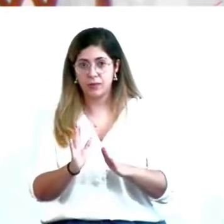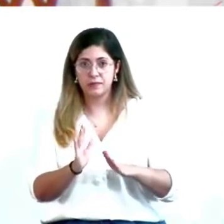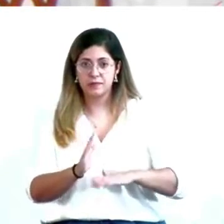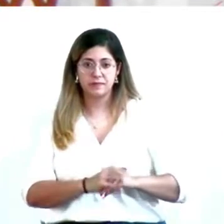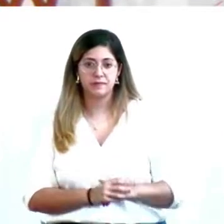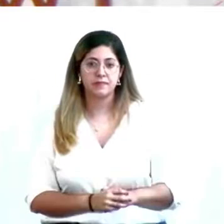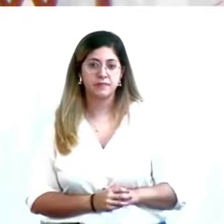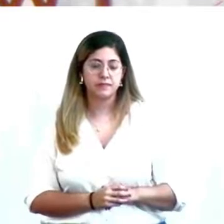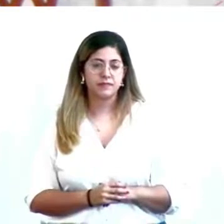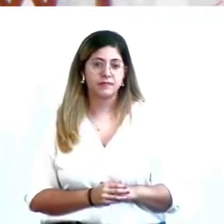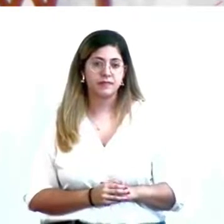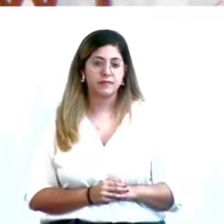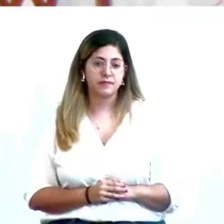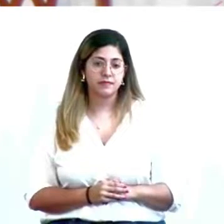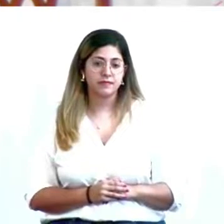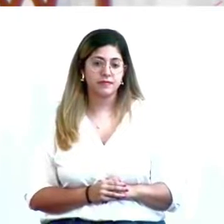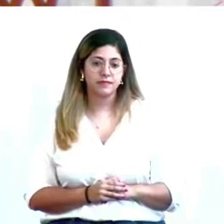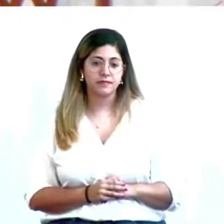Volte.